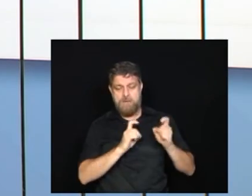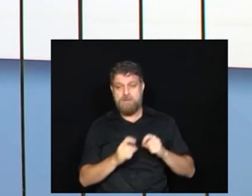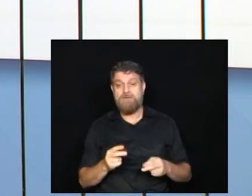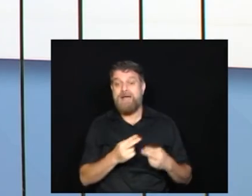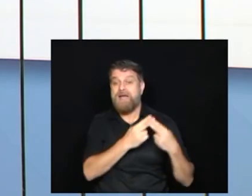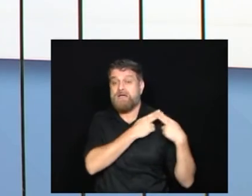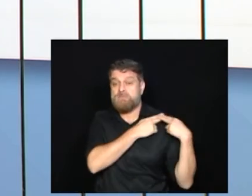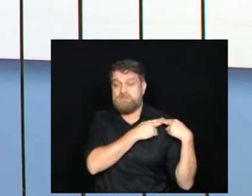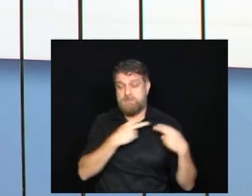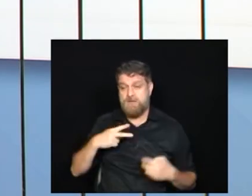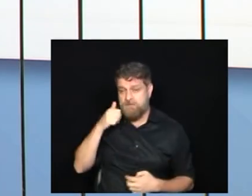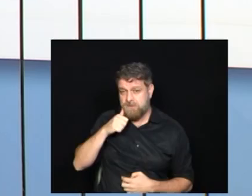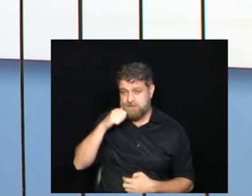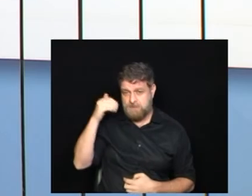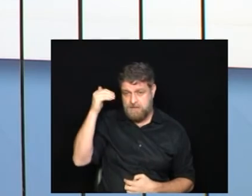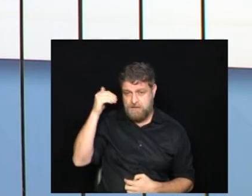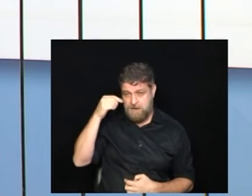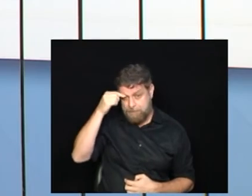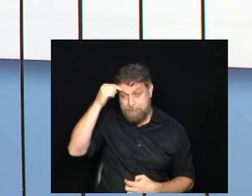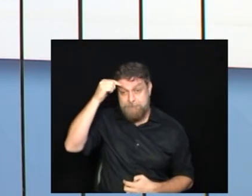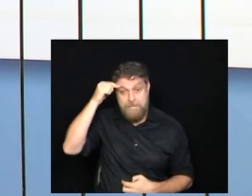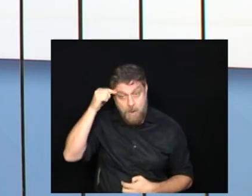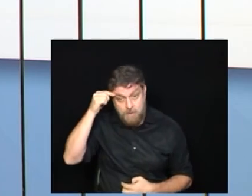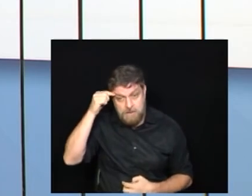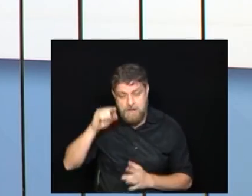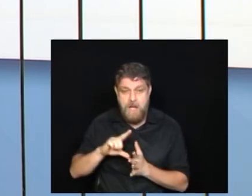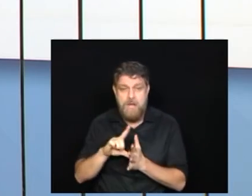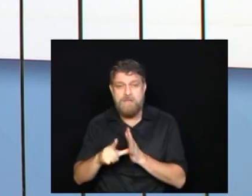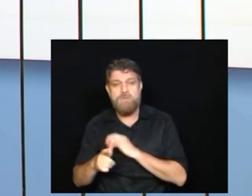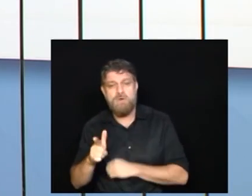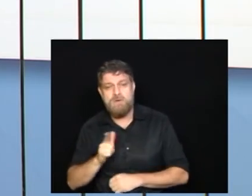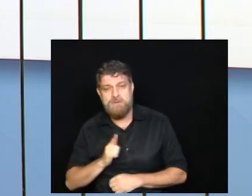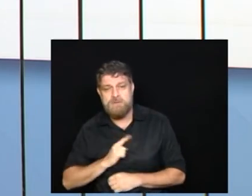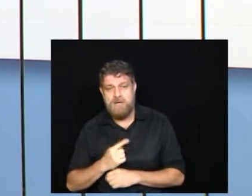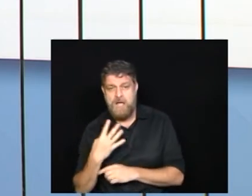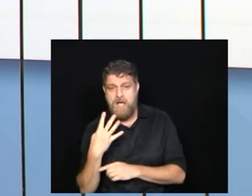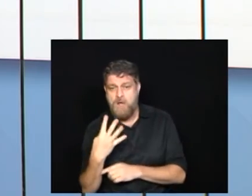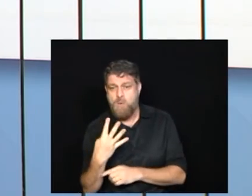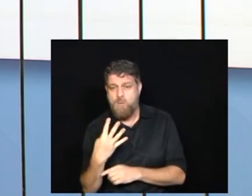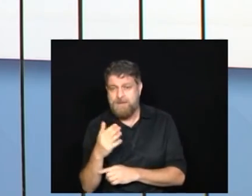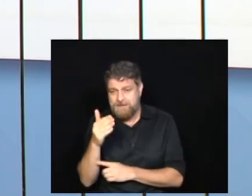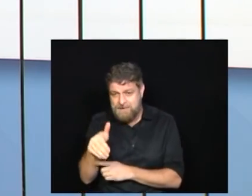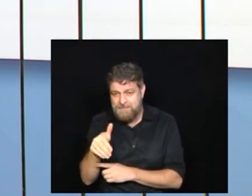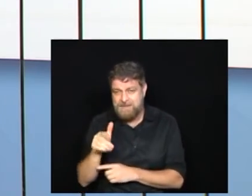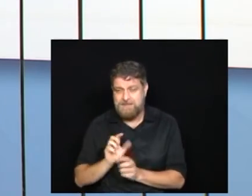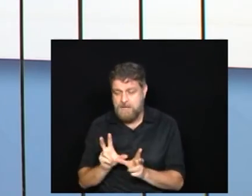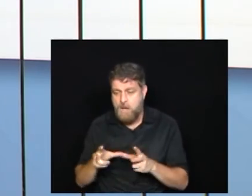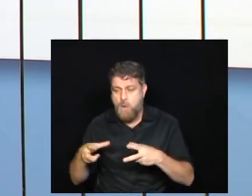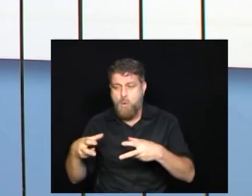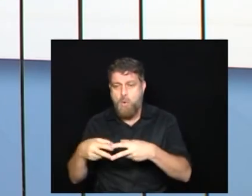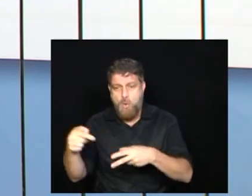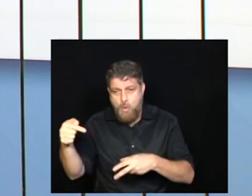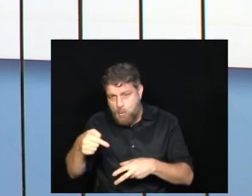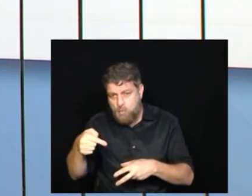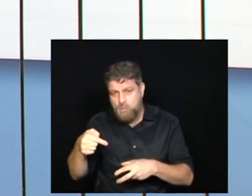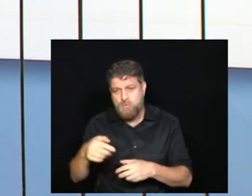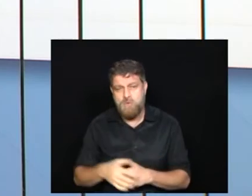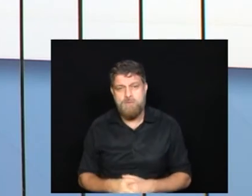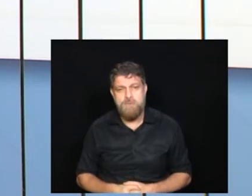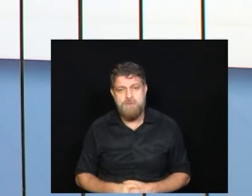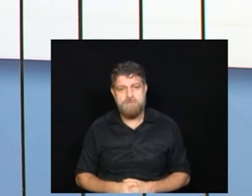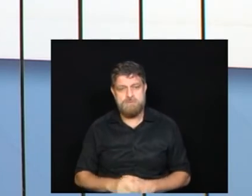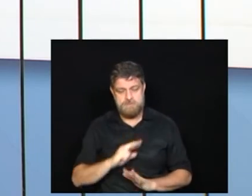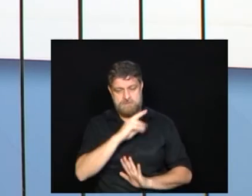presidência da vereadora Paola Miguel. E depois nós temos às 4h30 a Comissão de